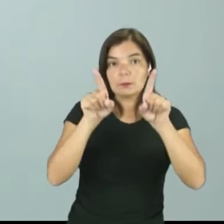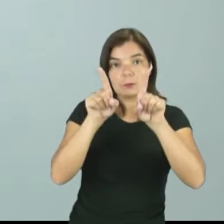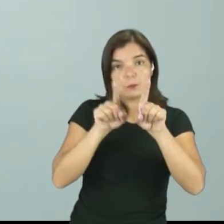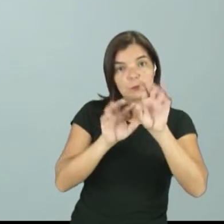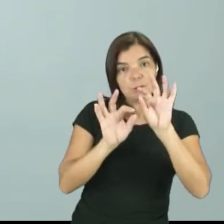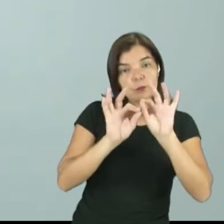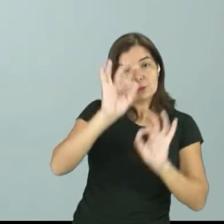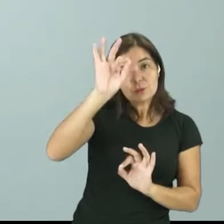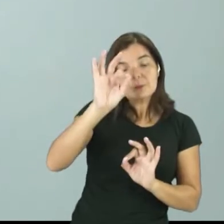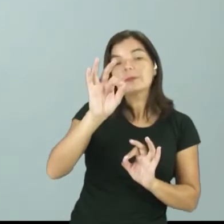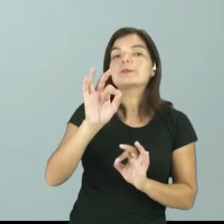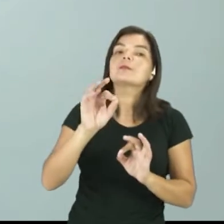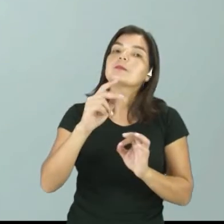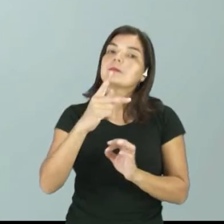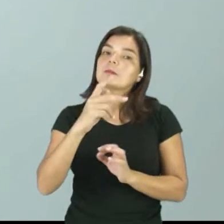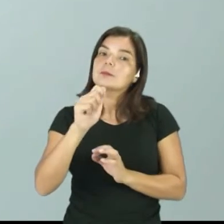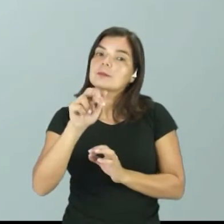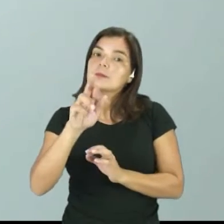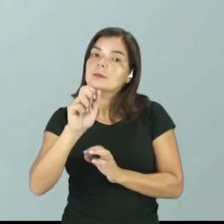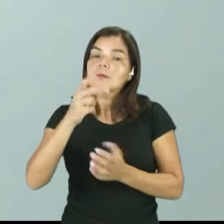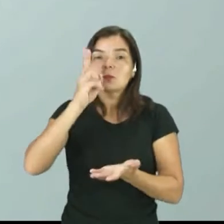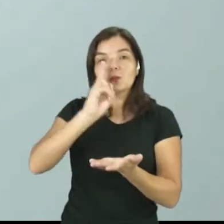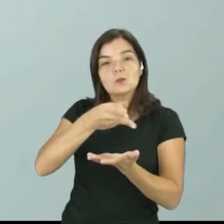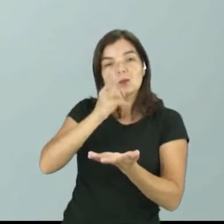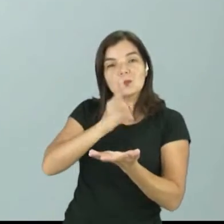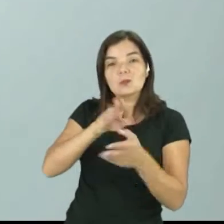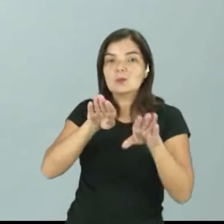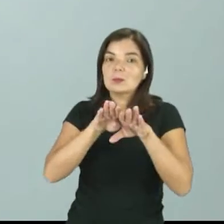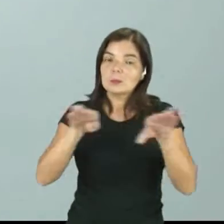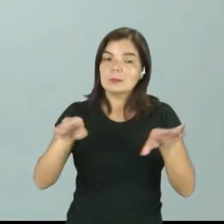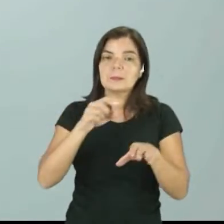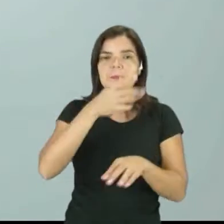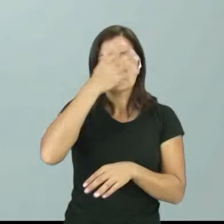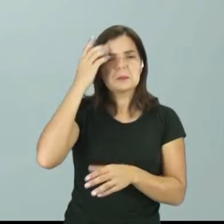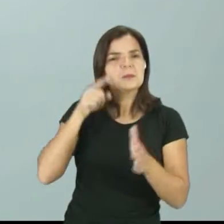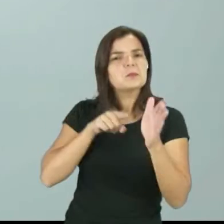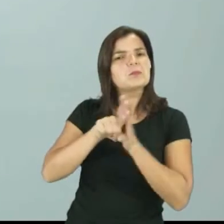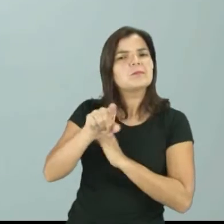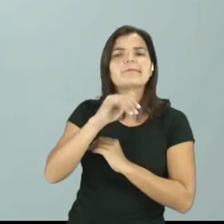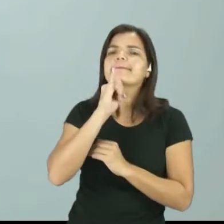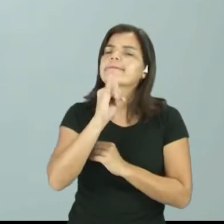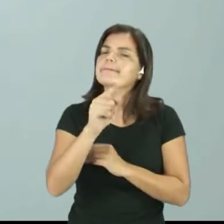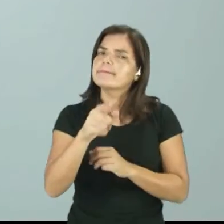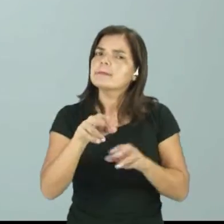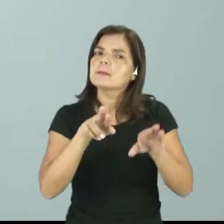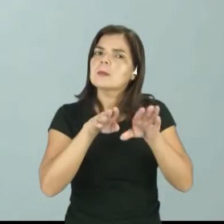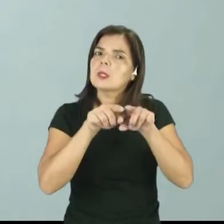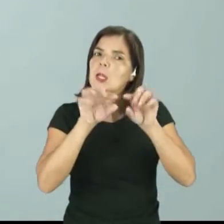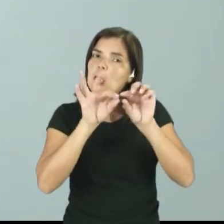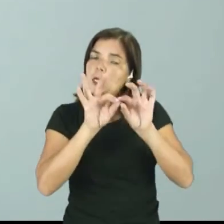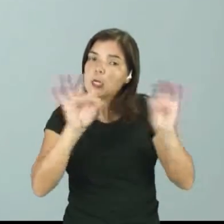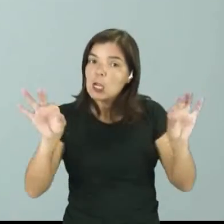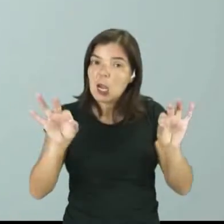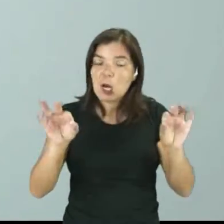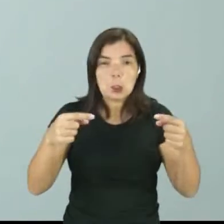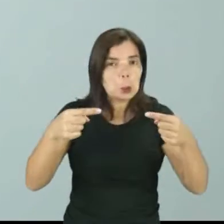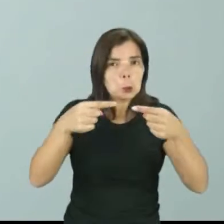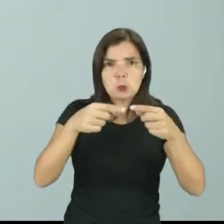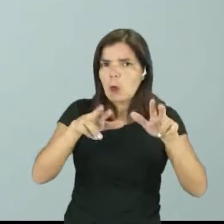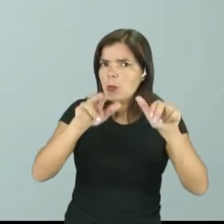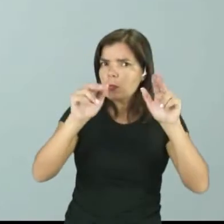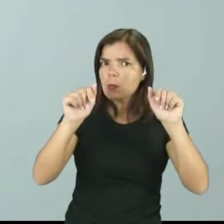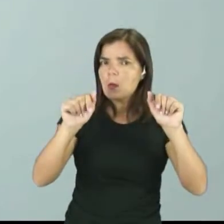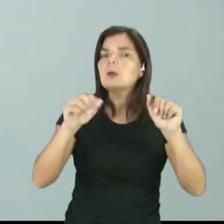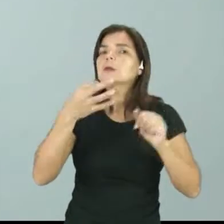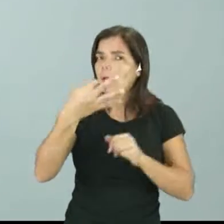paralelas quando elas estão no mesmo plano. Então, se alguém falar para você que retas paralelas são retas que não se tocam,